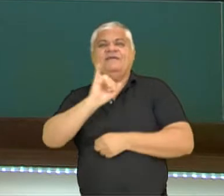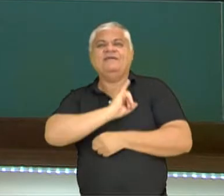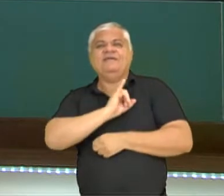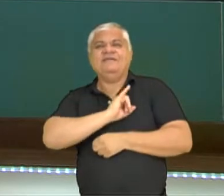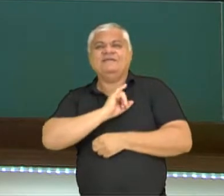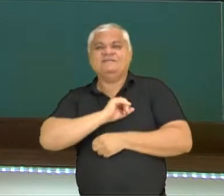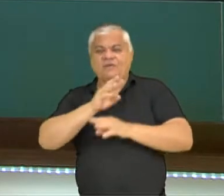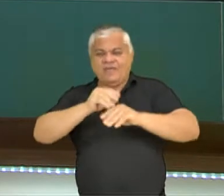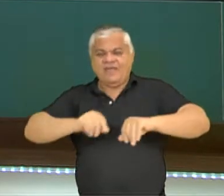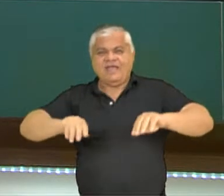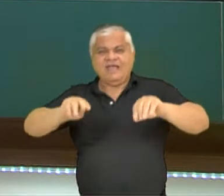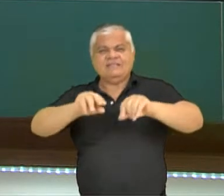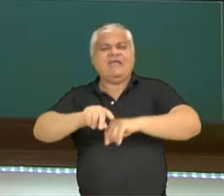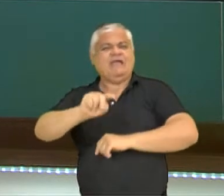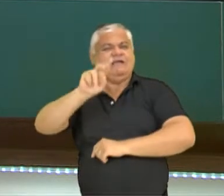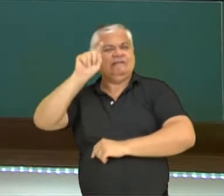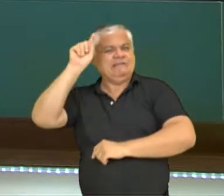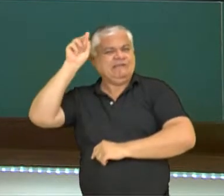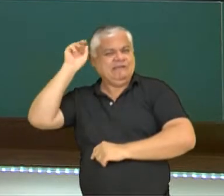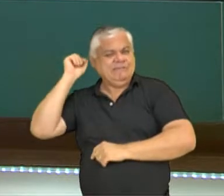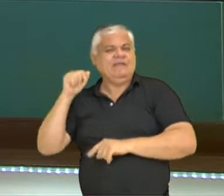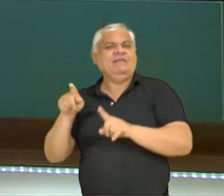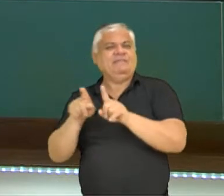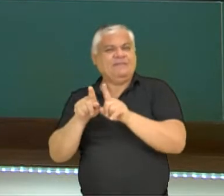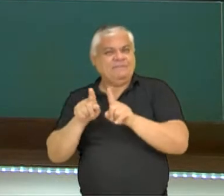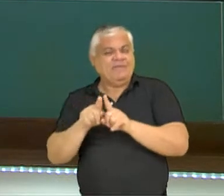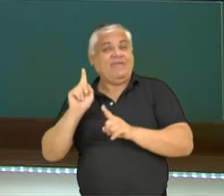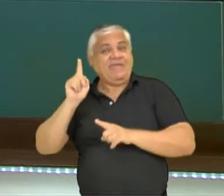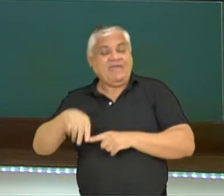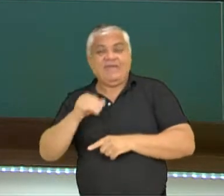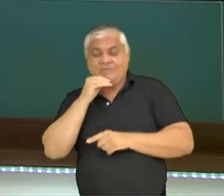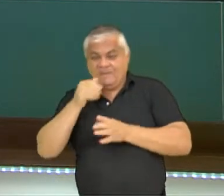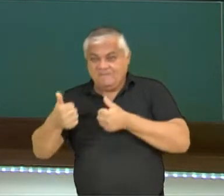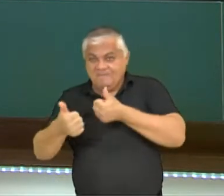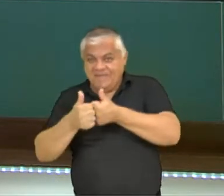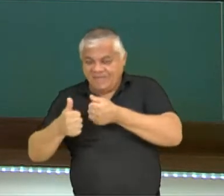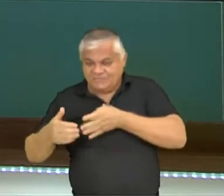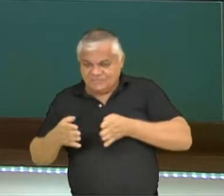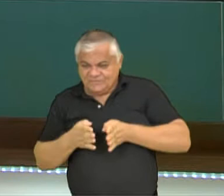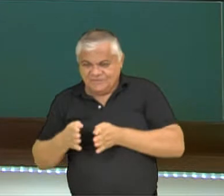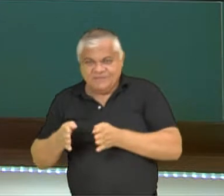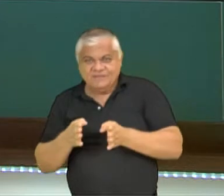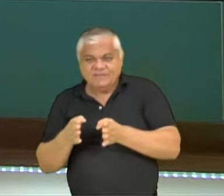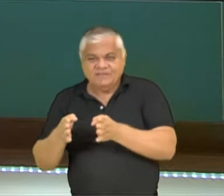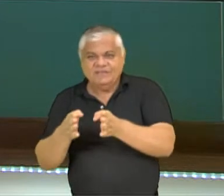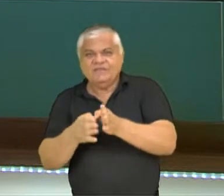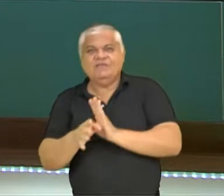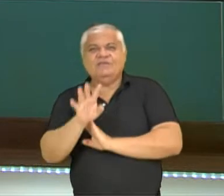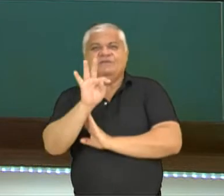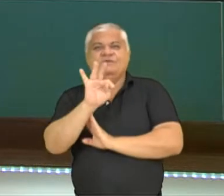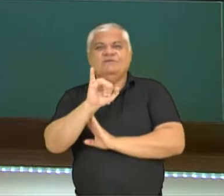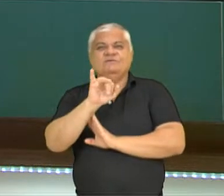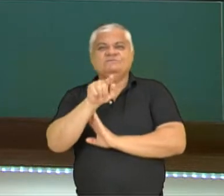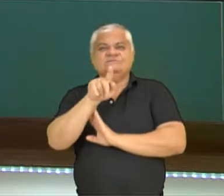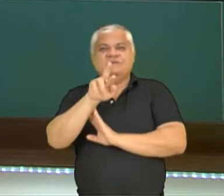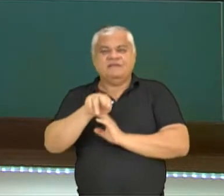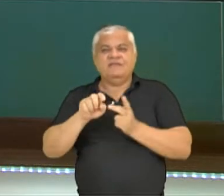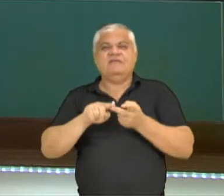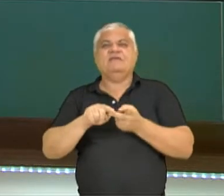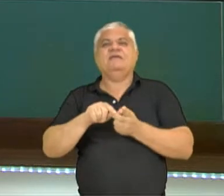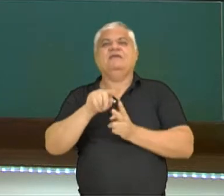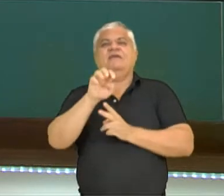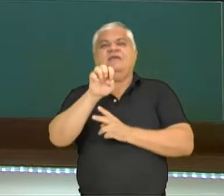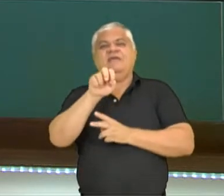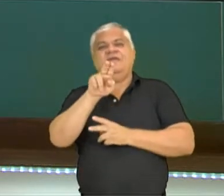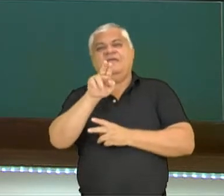literalmente entendida como antiga Mesopotâmia, que é as terras entre rios, que aparecem como o Rio Tigre e Eufrates. Então,